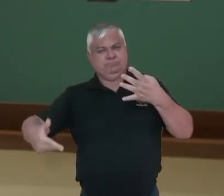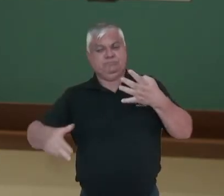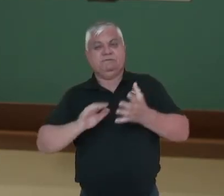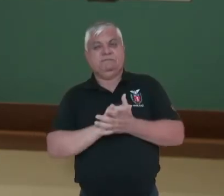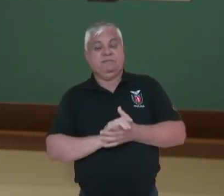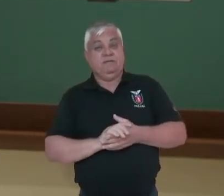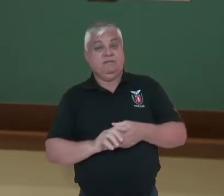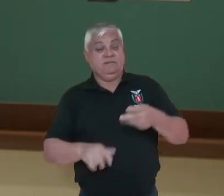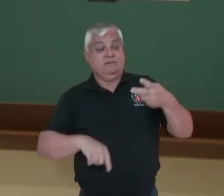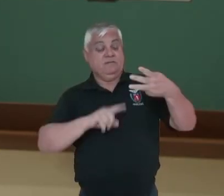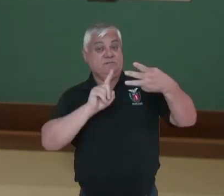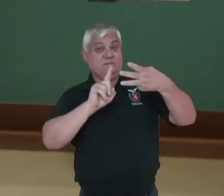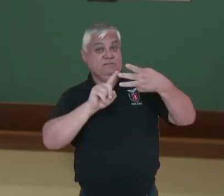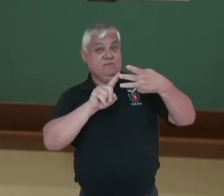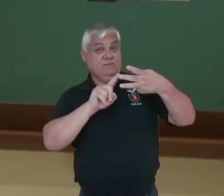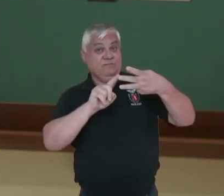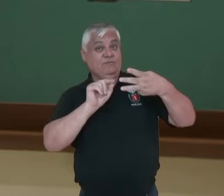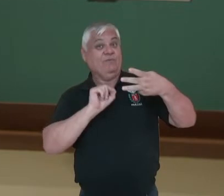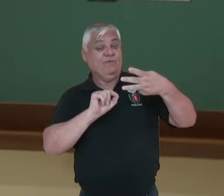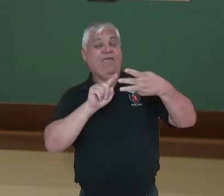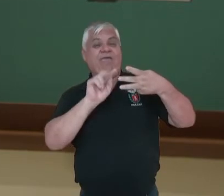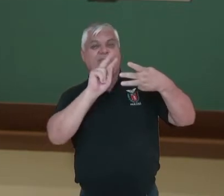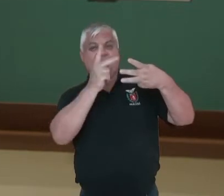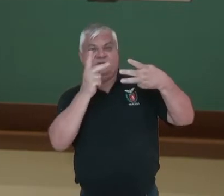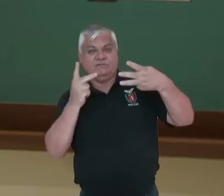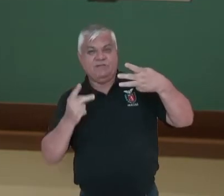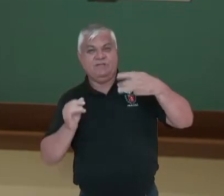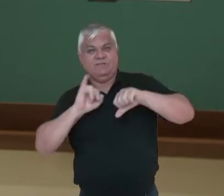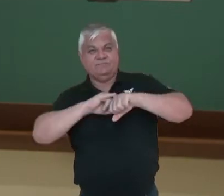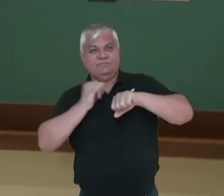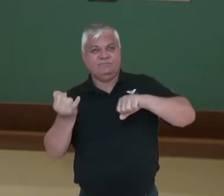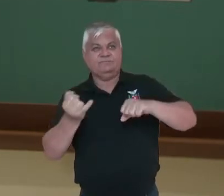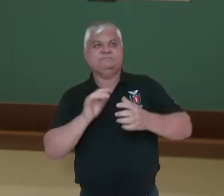segundo método em relação aos hidrogênios ionizáveis.